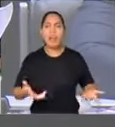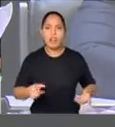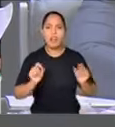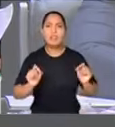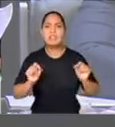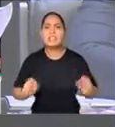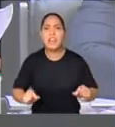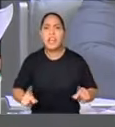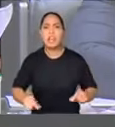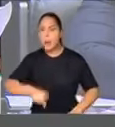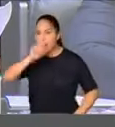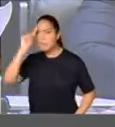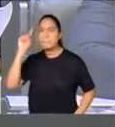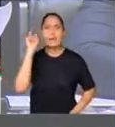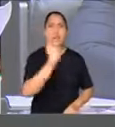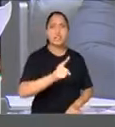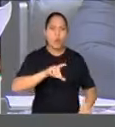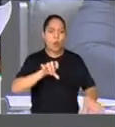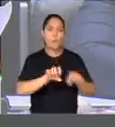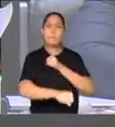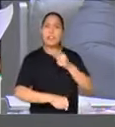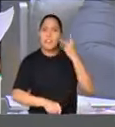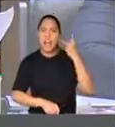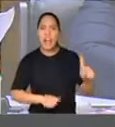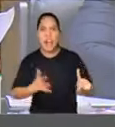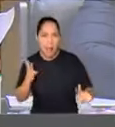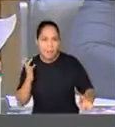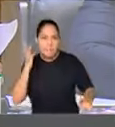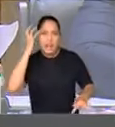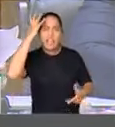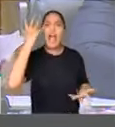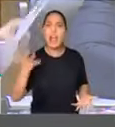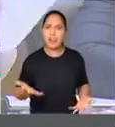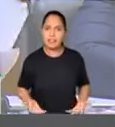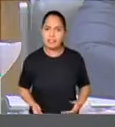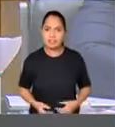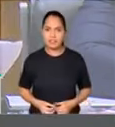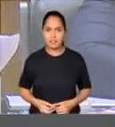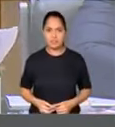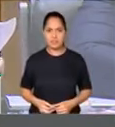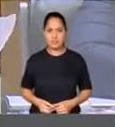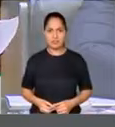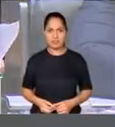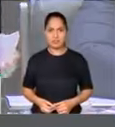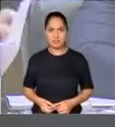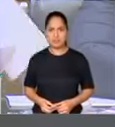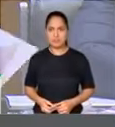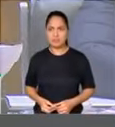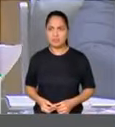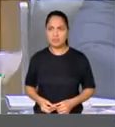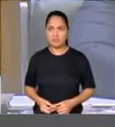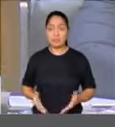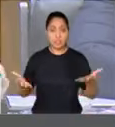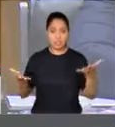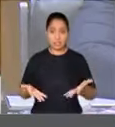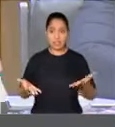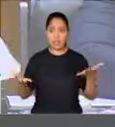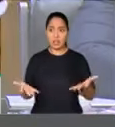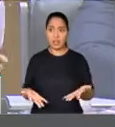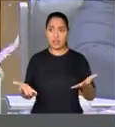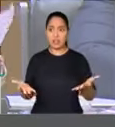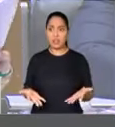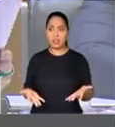Franco? Quem mandou matar Marielle Franco? E eu passo então a